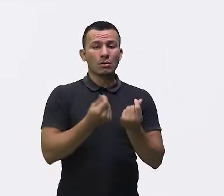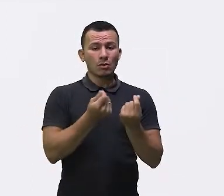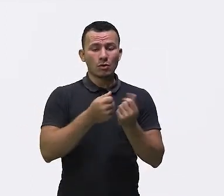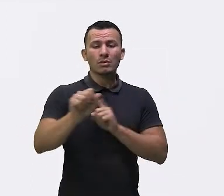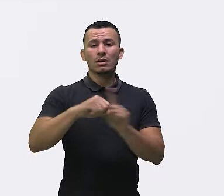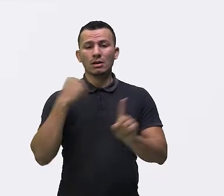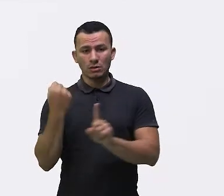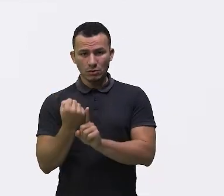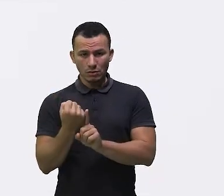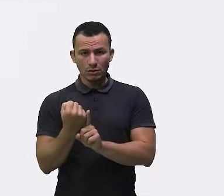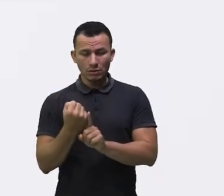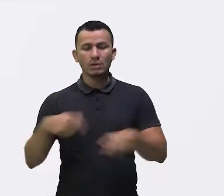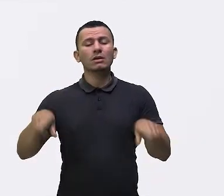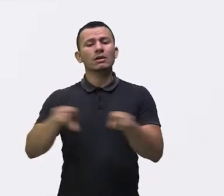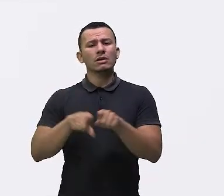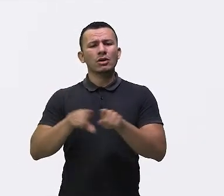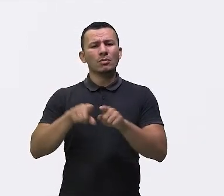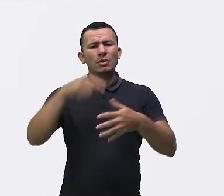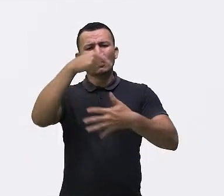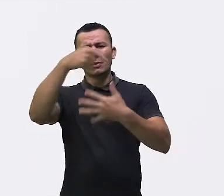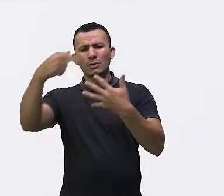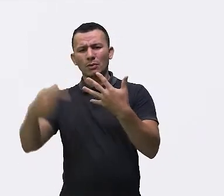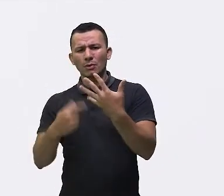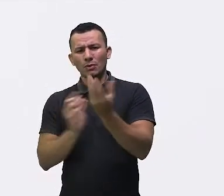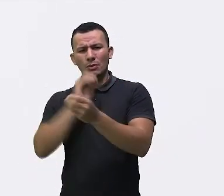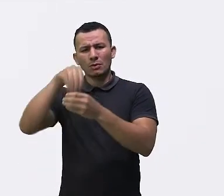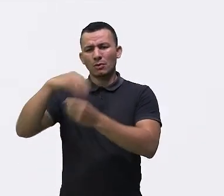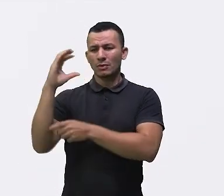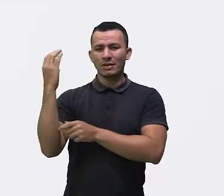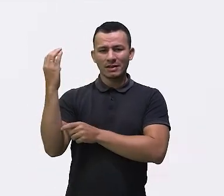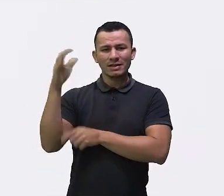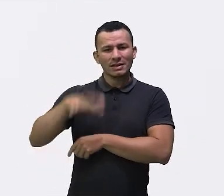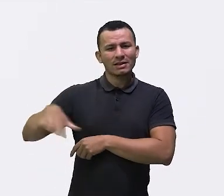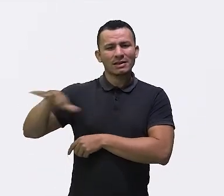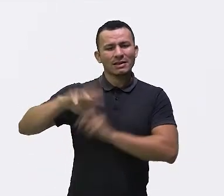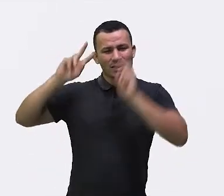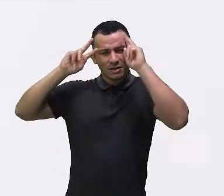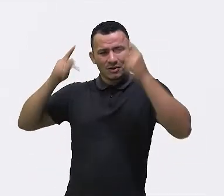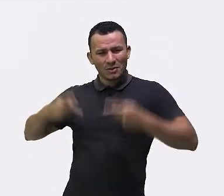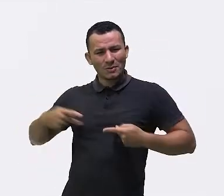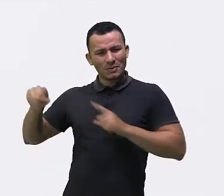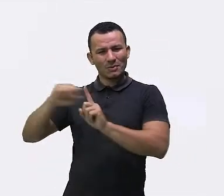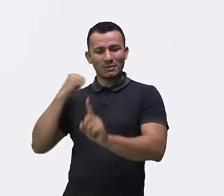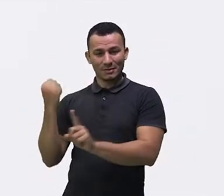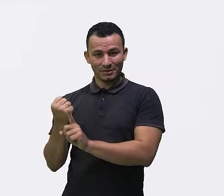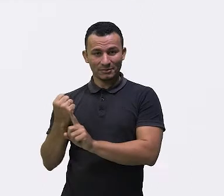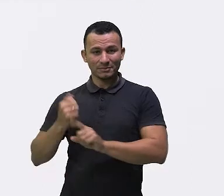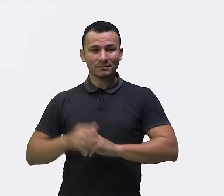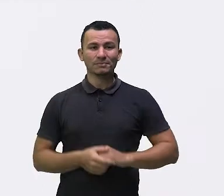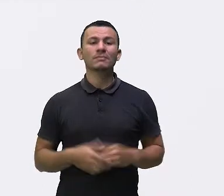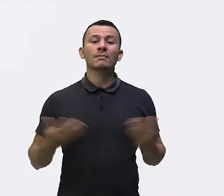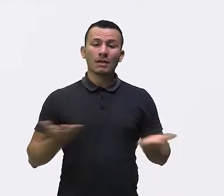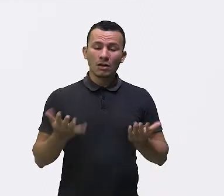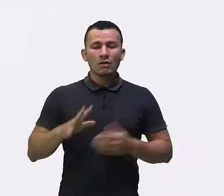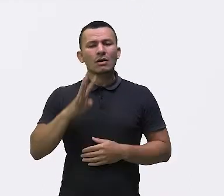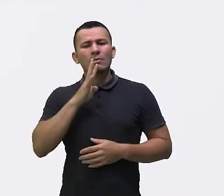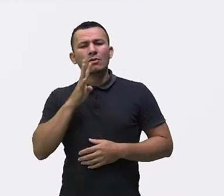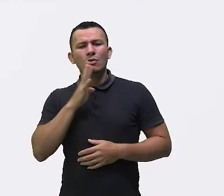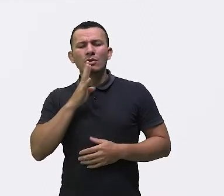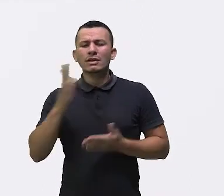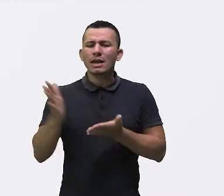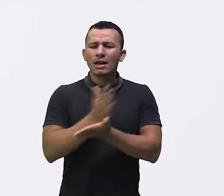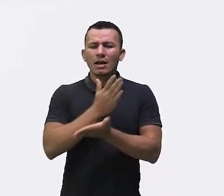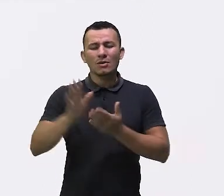sociologia e todas as demais ciências sociais humanas. Vamos agora conhecer alguns